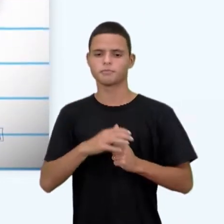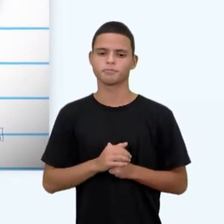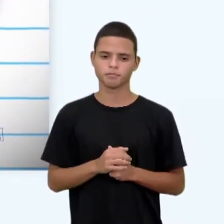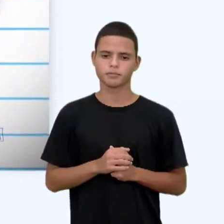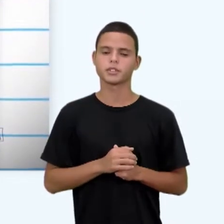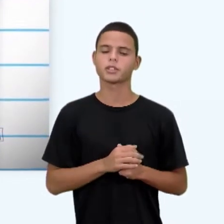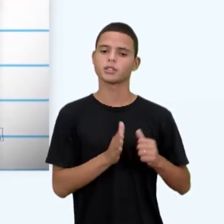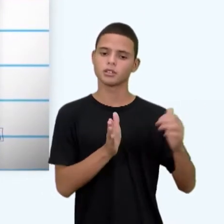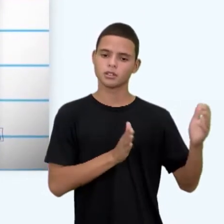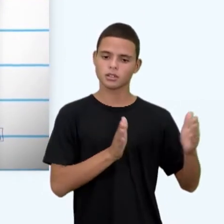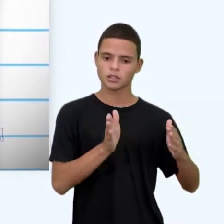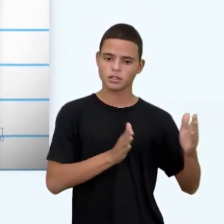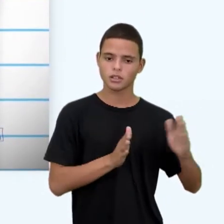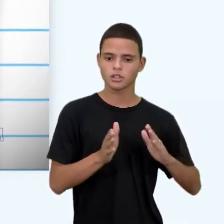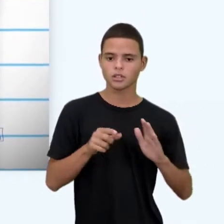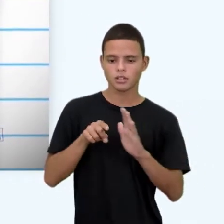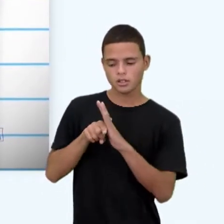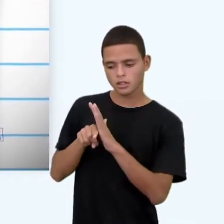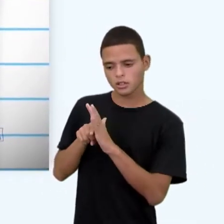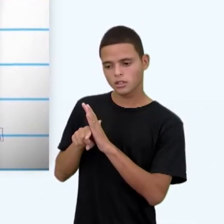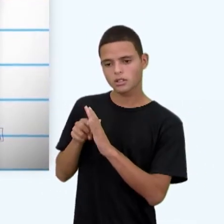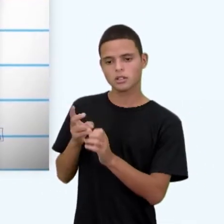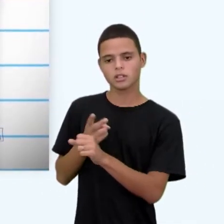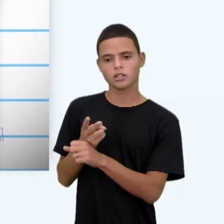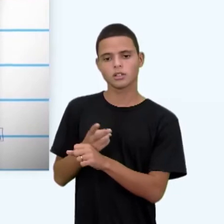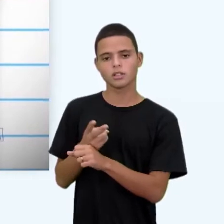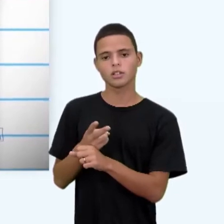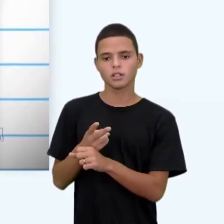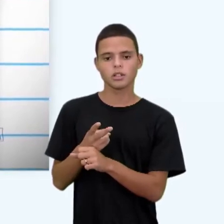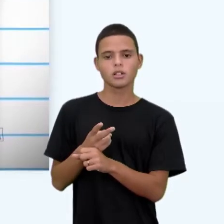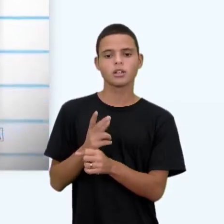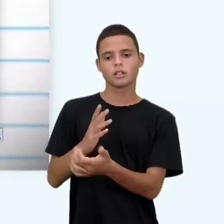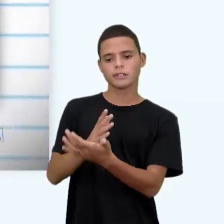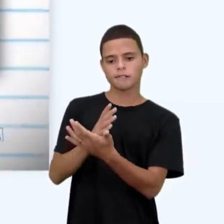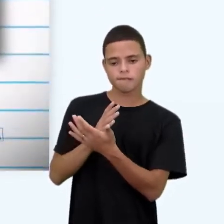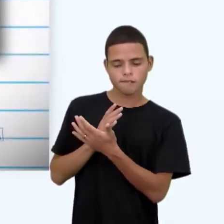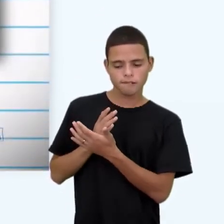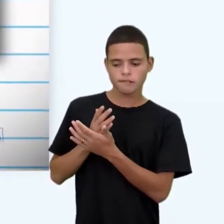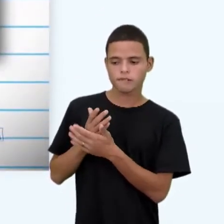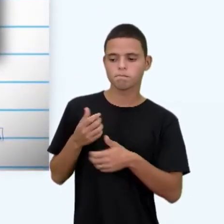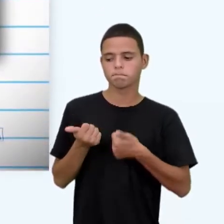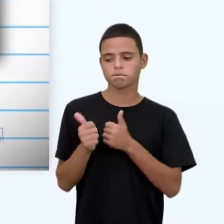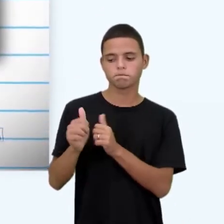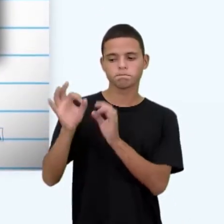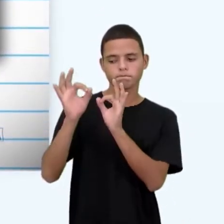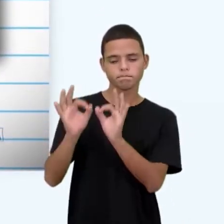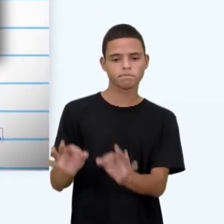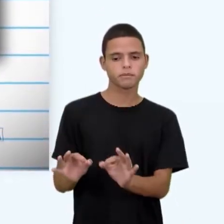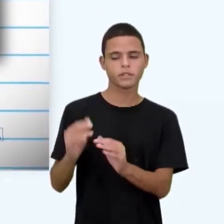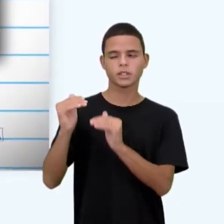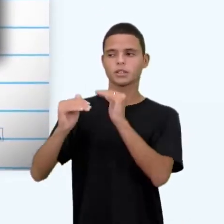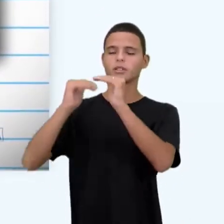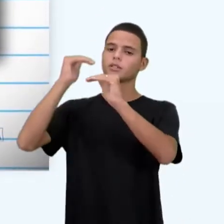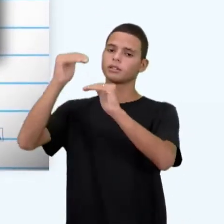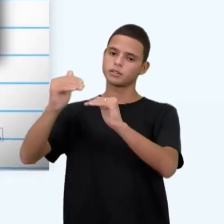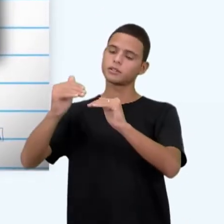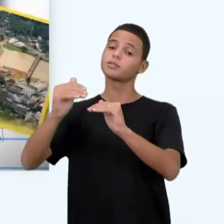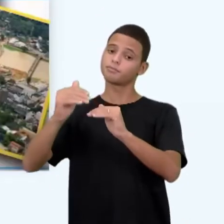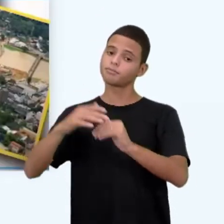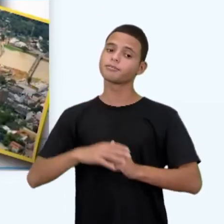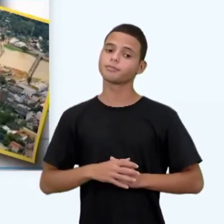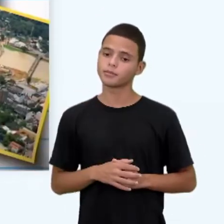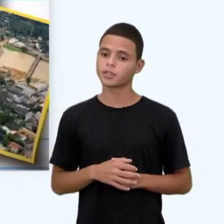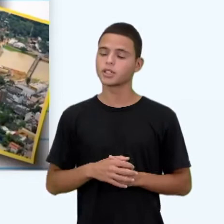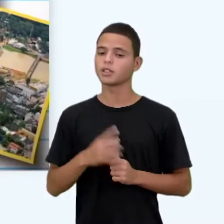esse período, o monitoramento das estatísticas de registro civil auxilia no acompanhamento mais preciso da evolução demográfica.